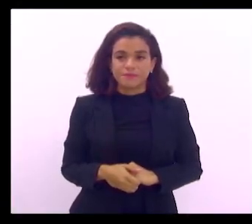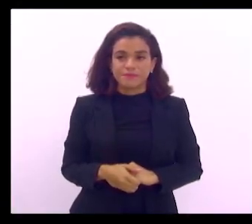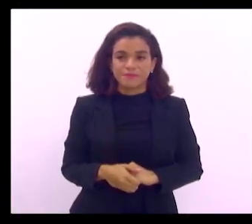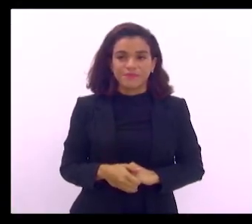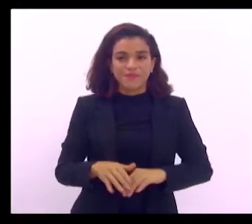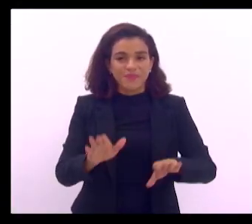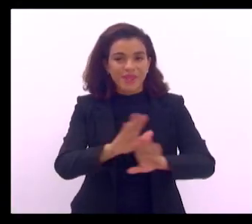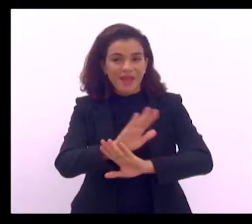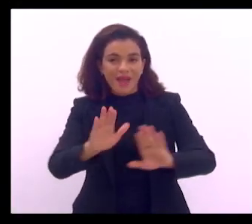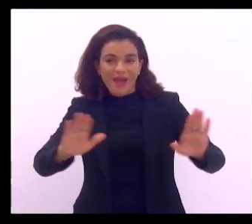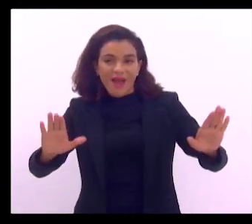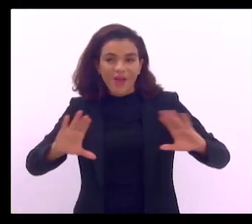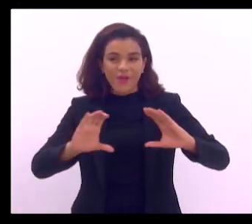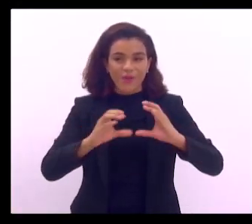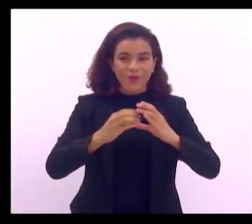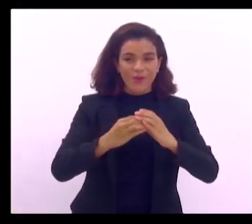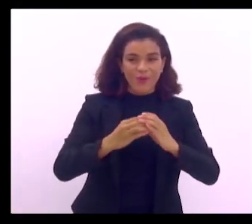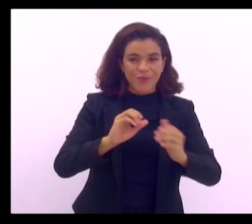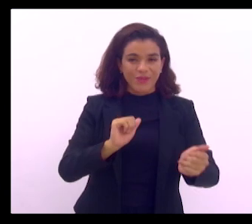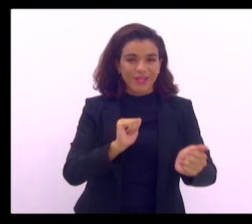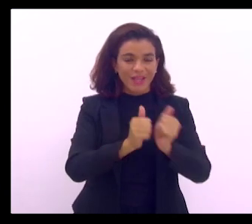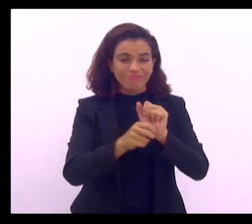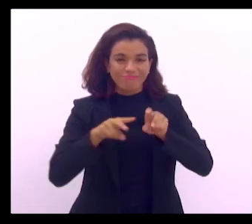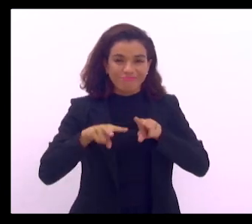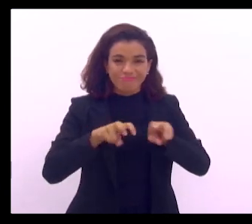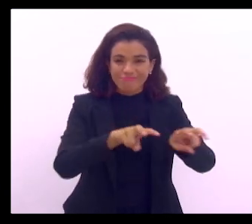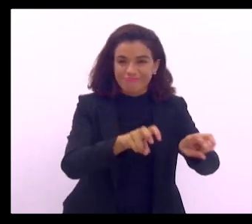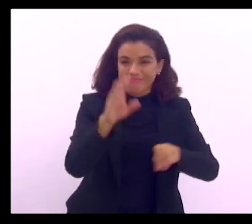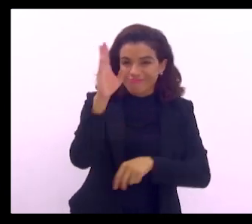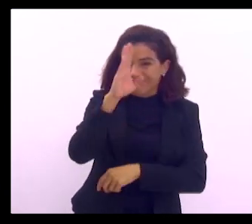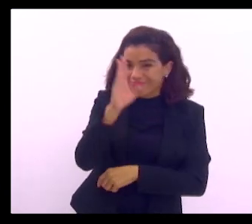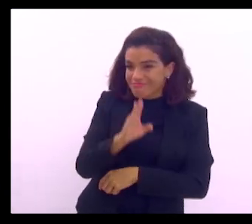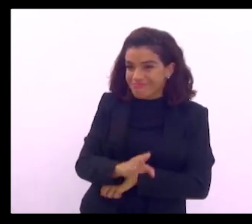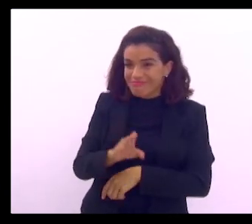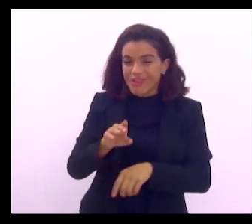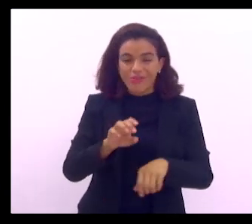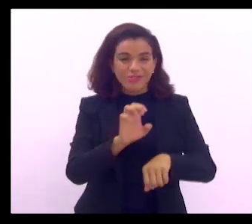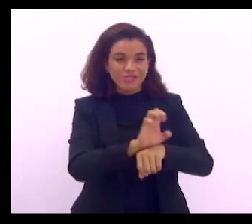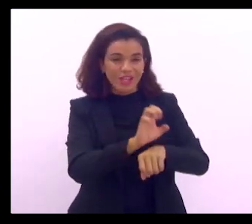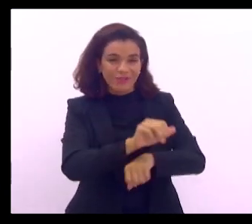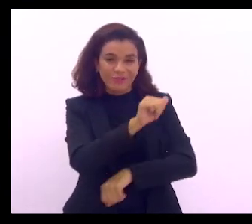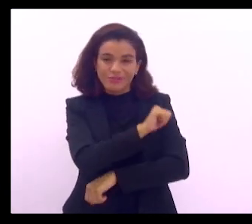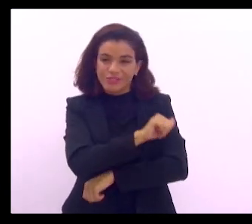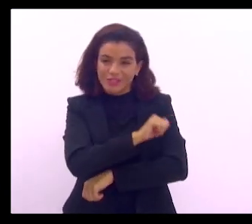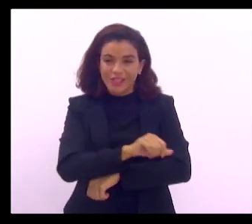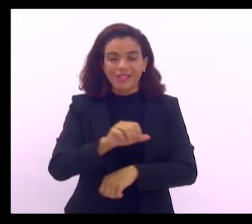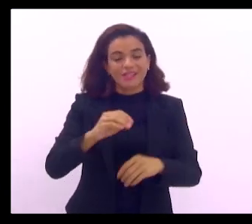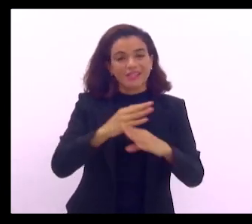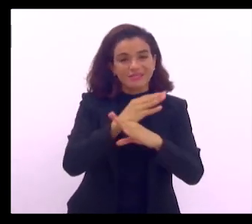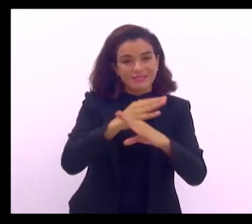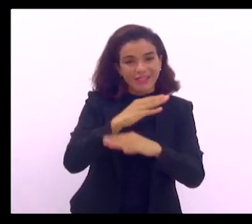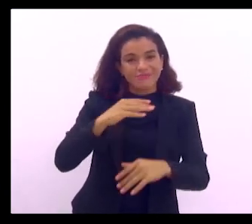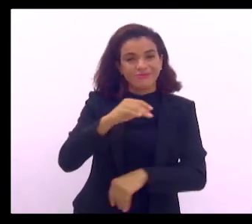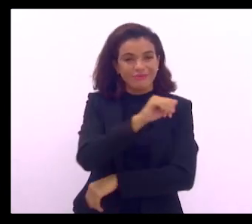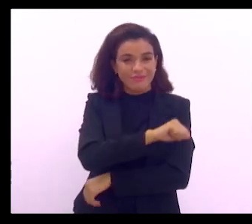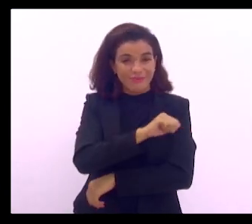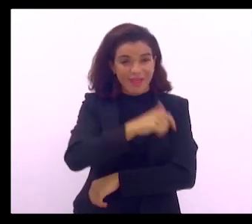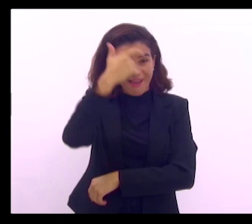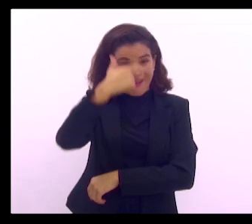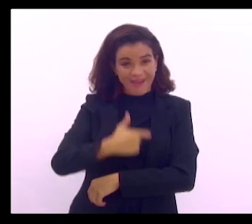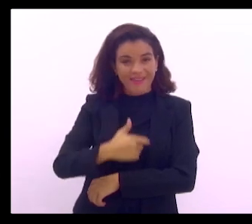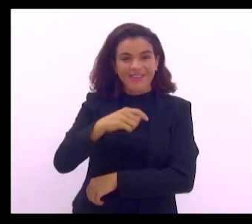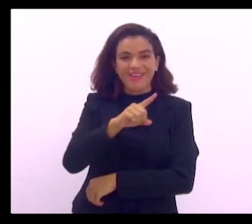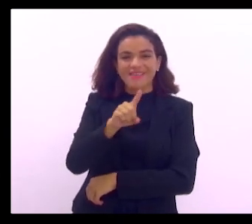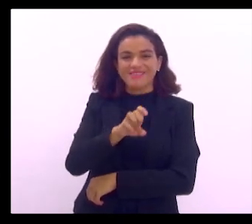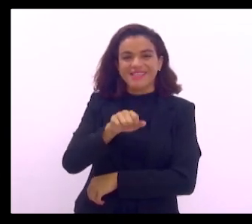Alô, comunidade do atletismo nacional, alô, comunidade do atletismo do Estado do Rio de Janeiro e da cidade do Rio de Janeiro. Aqui é Zequinha Barbosa,